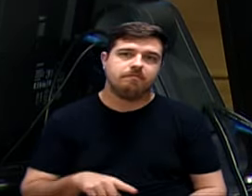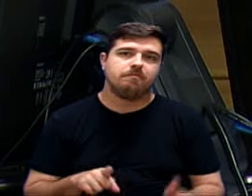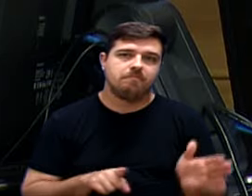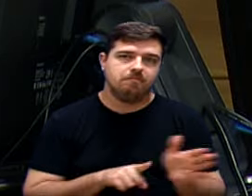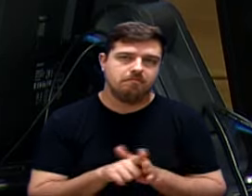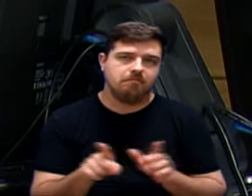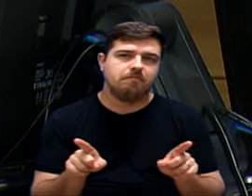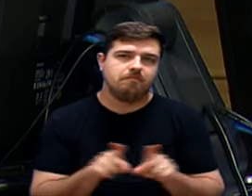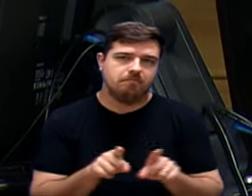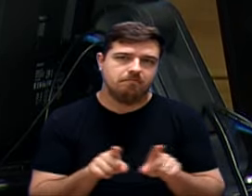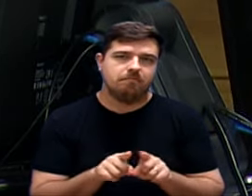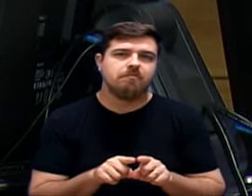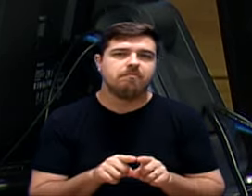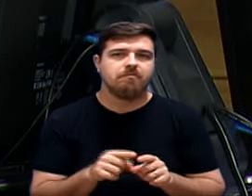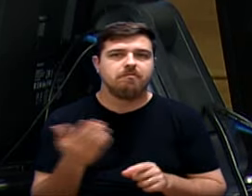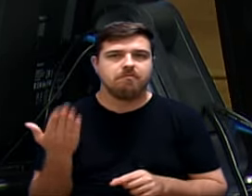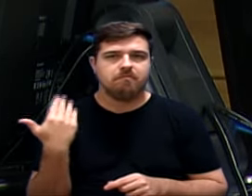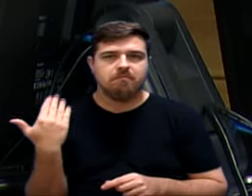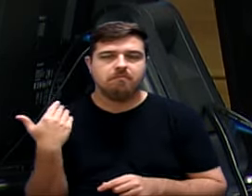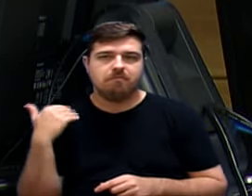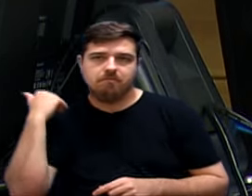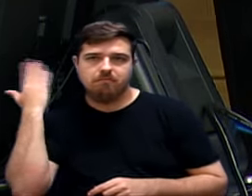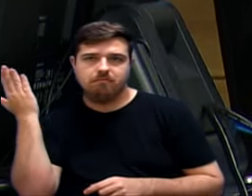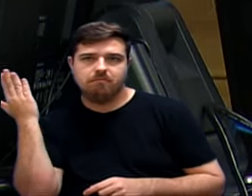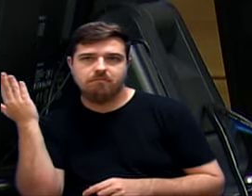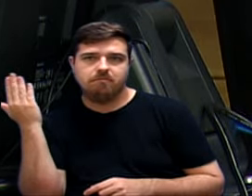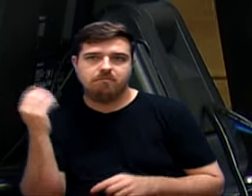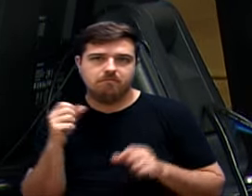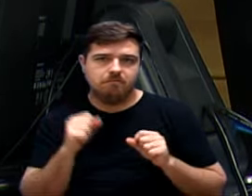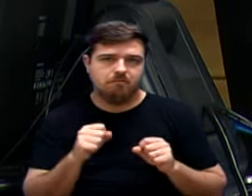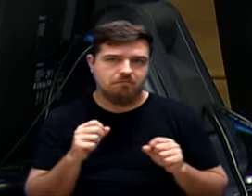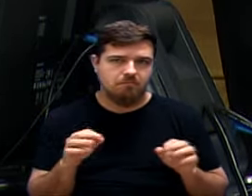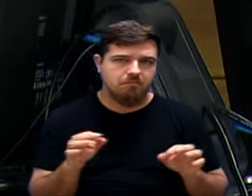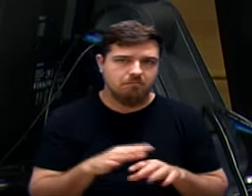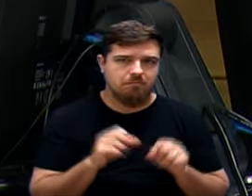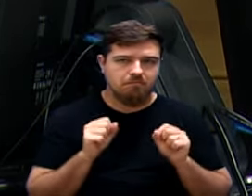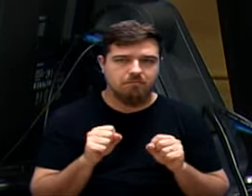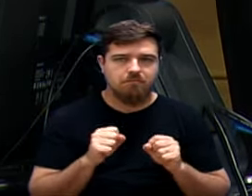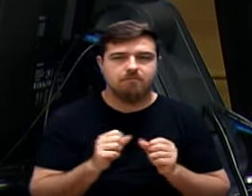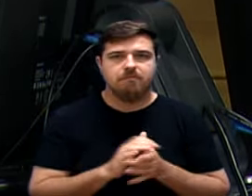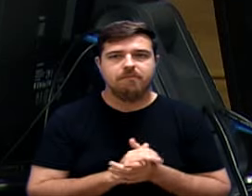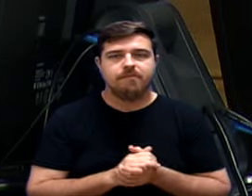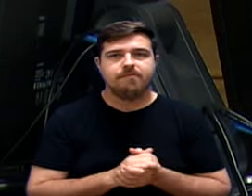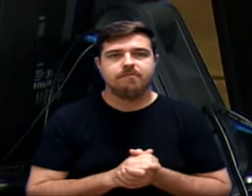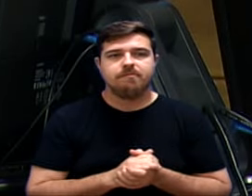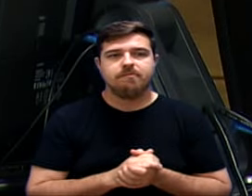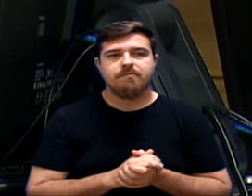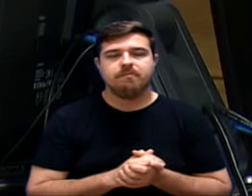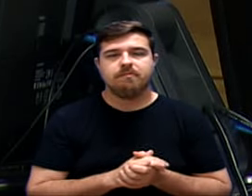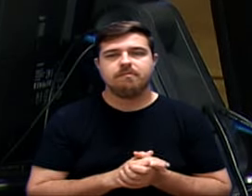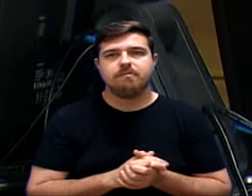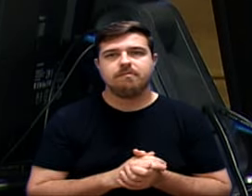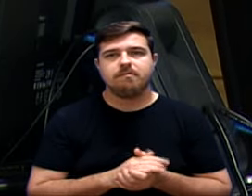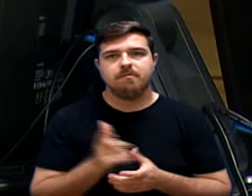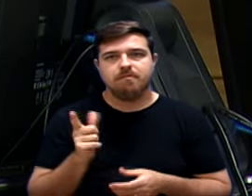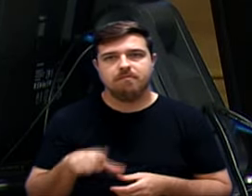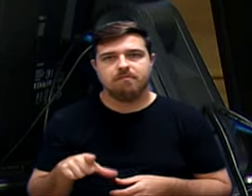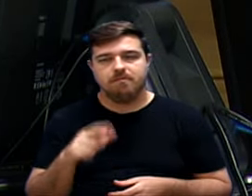Aqui perguntei informalmente aqui pro pro Glauco mas reforço só para poder finalizar senhor presidente